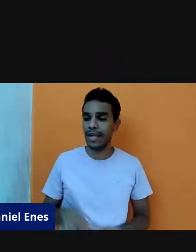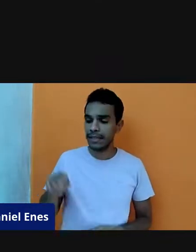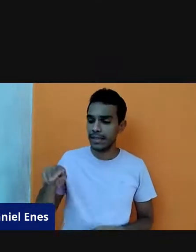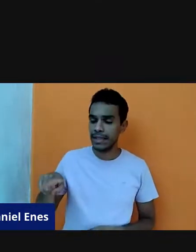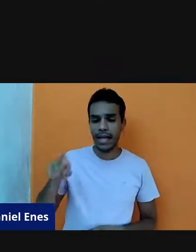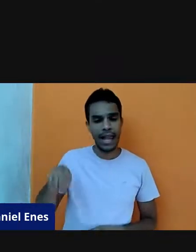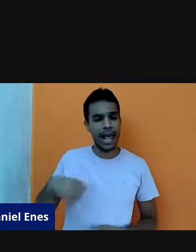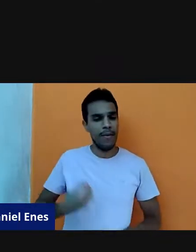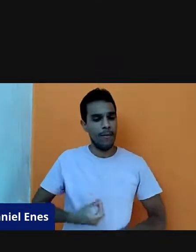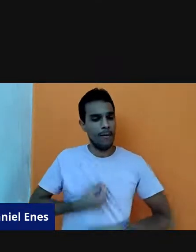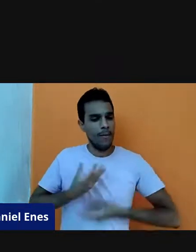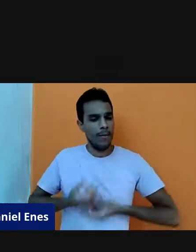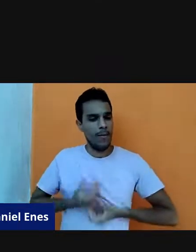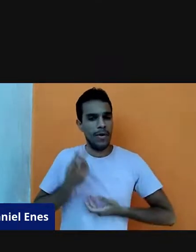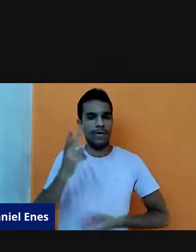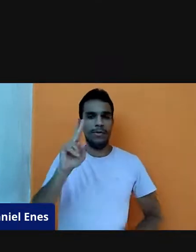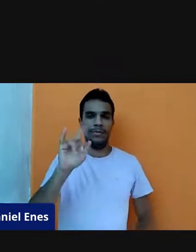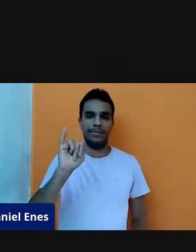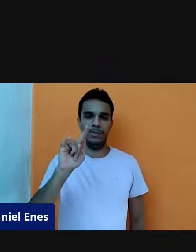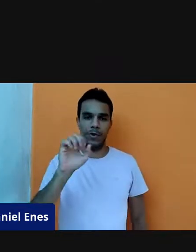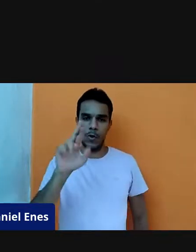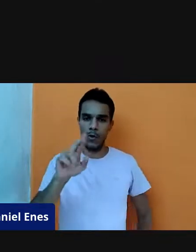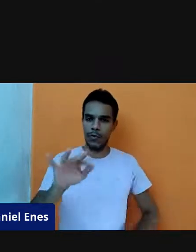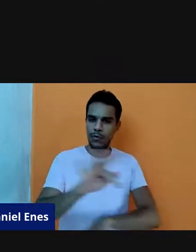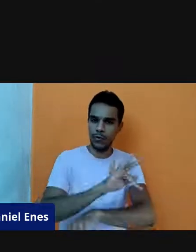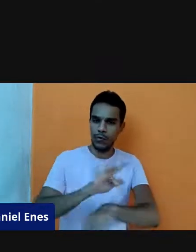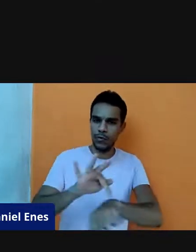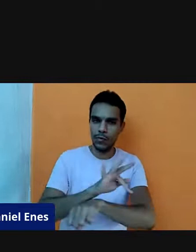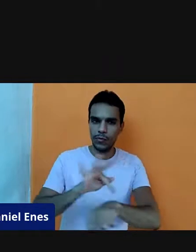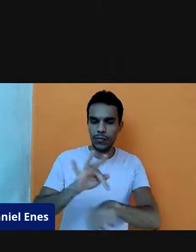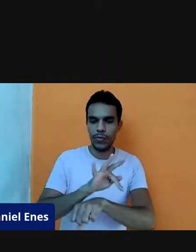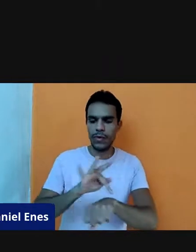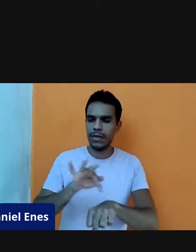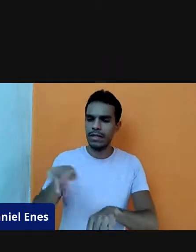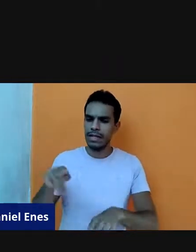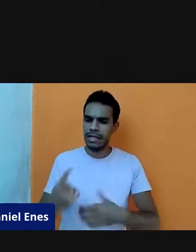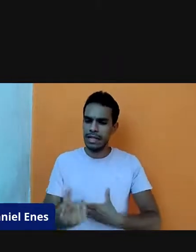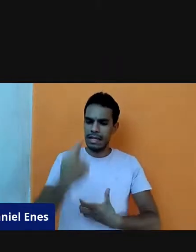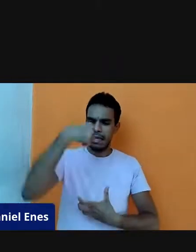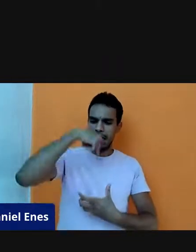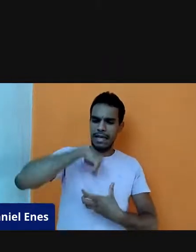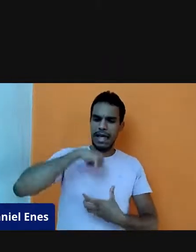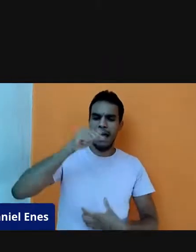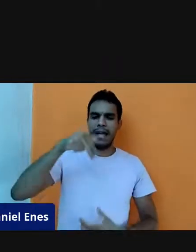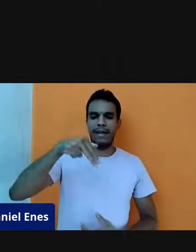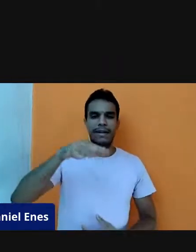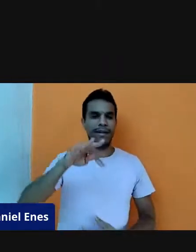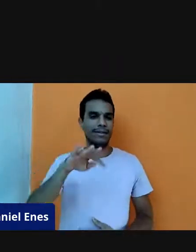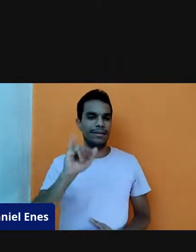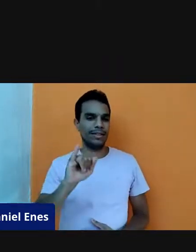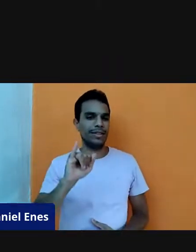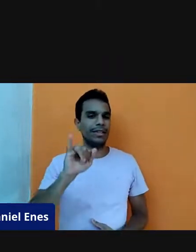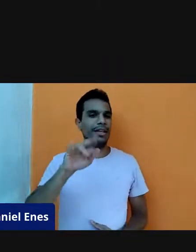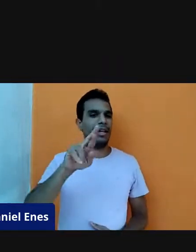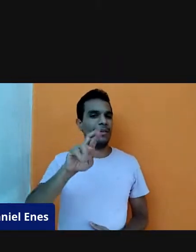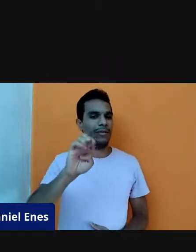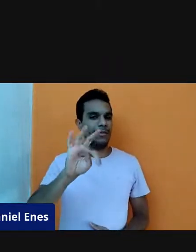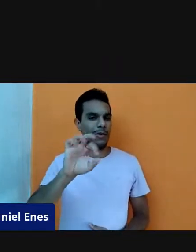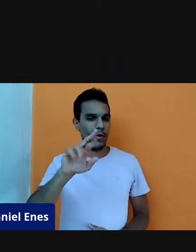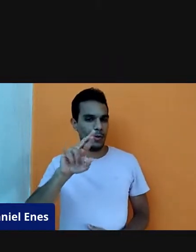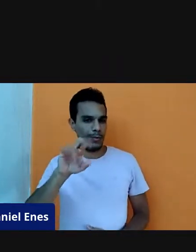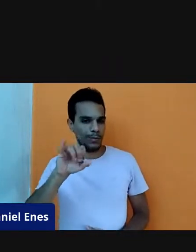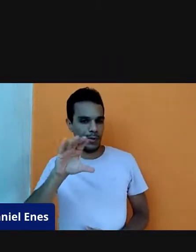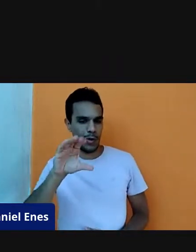rigor formal, ele é avesso às subjetividades, ele é antirretórico, né, antilírico. Então, ele vai ser um